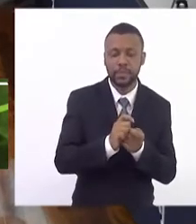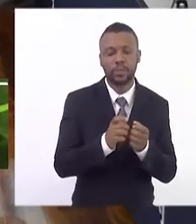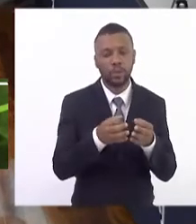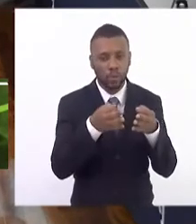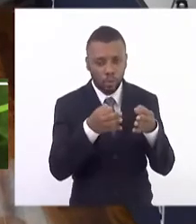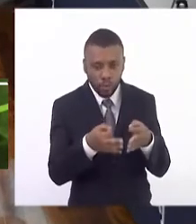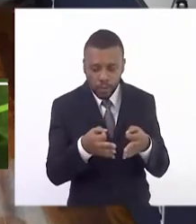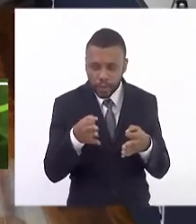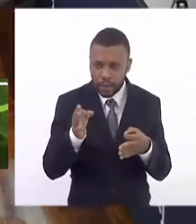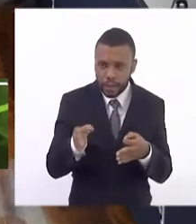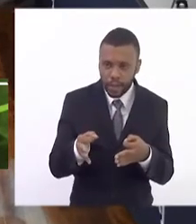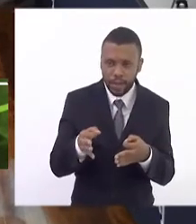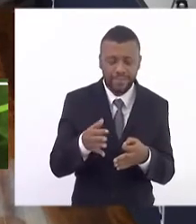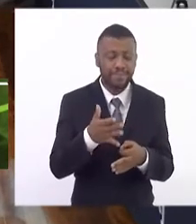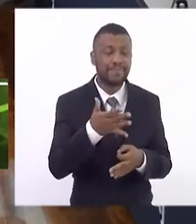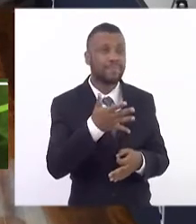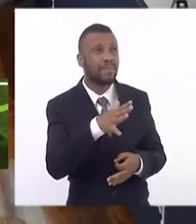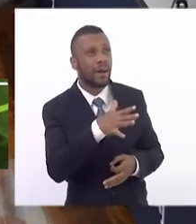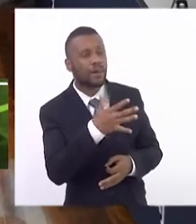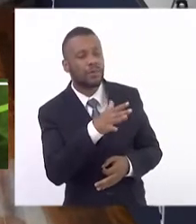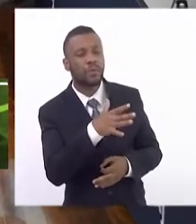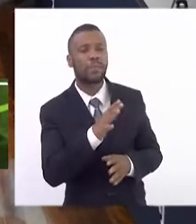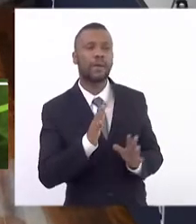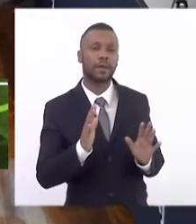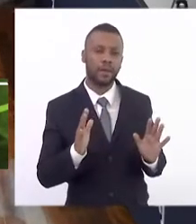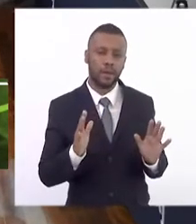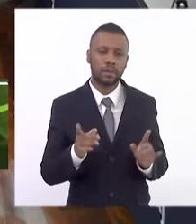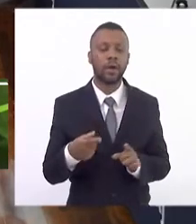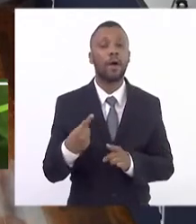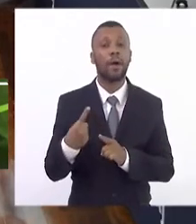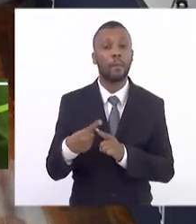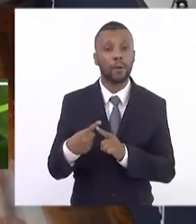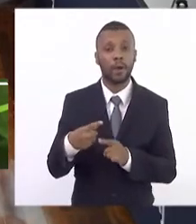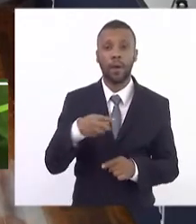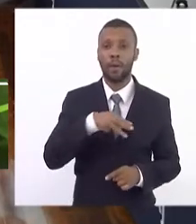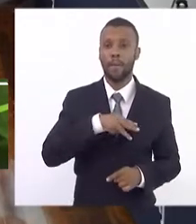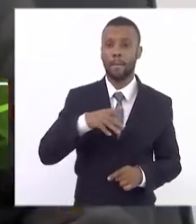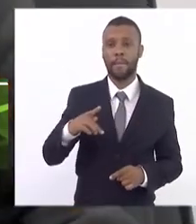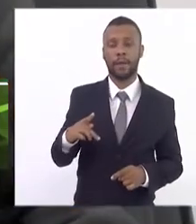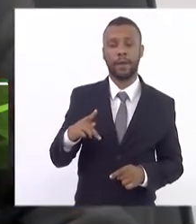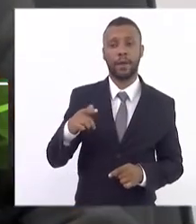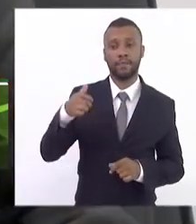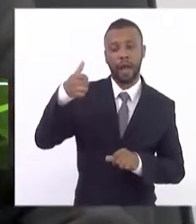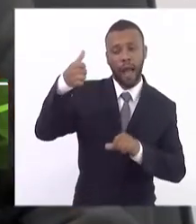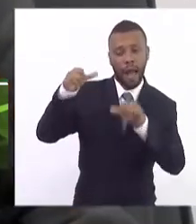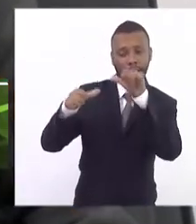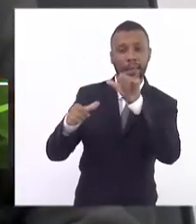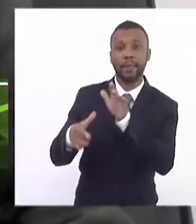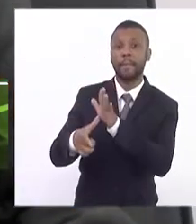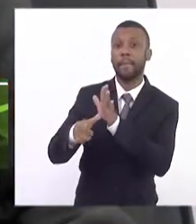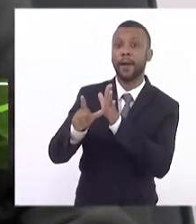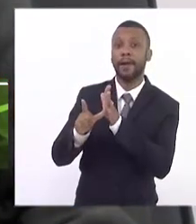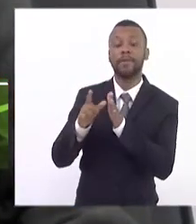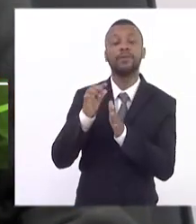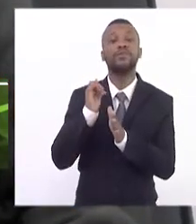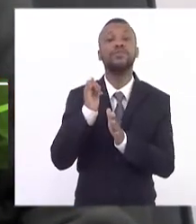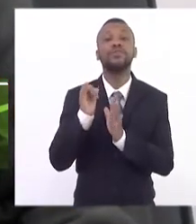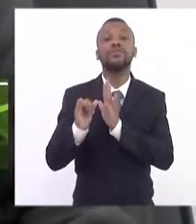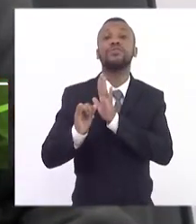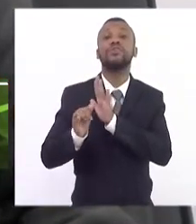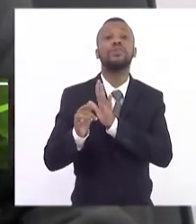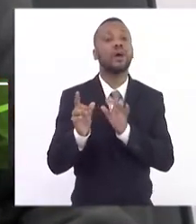Vamos dizer, mais ou menos. Porque o Ministério Público não faz análise prévia de edital, né?